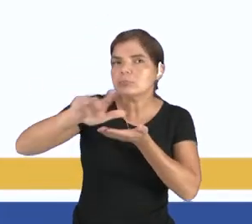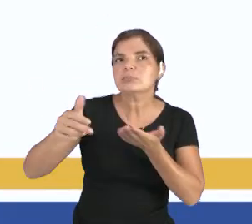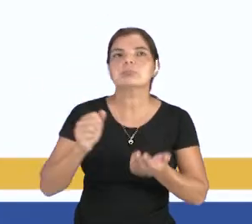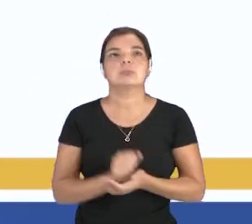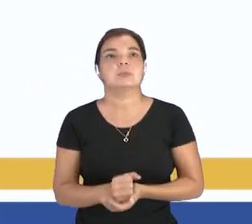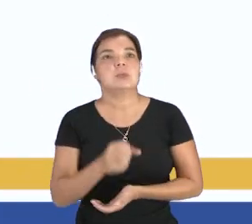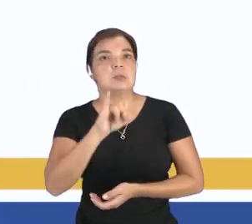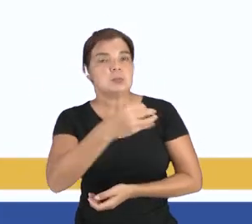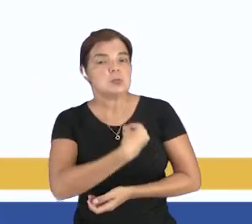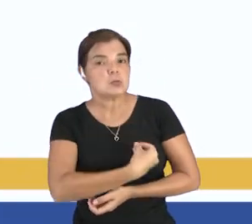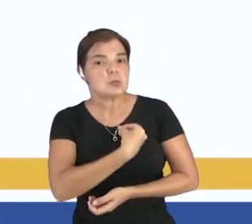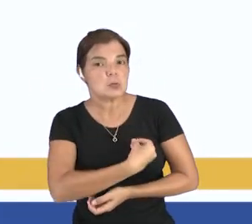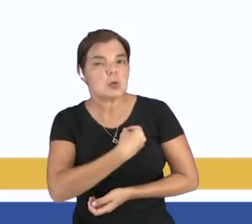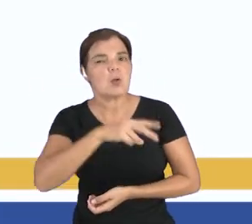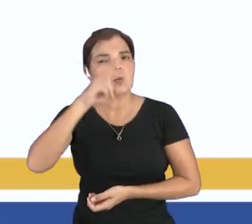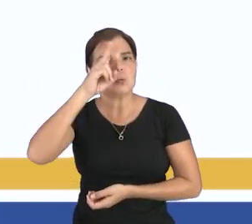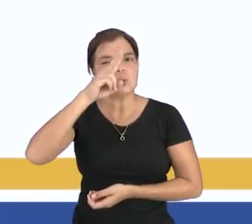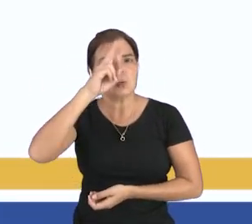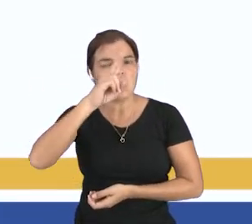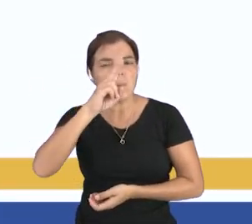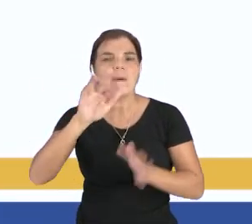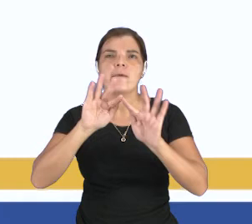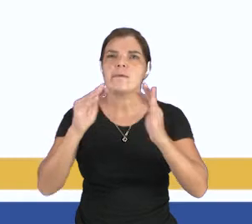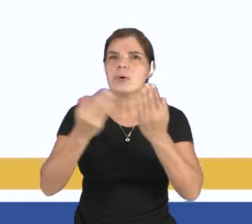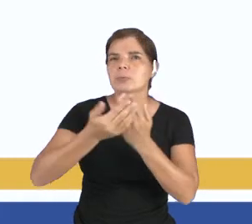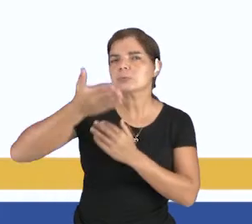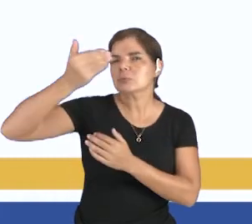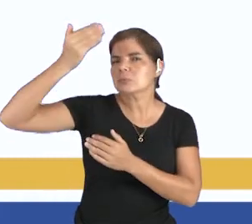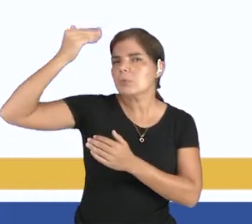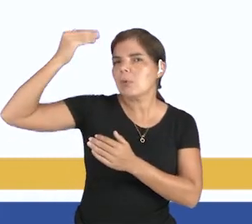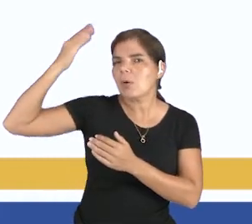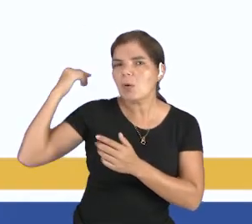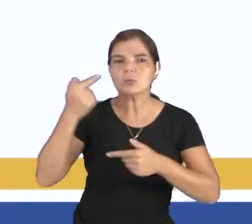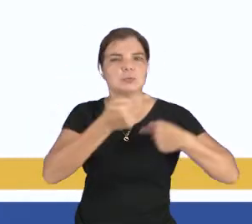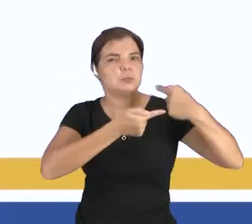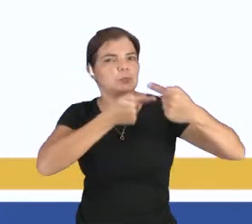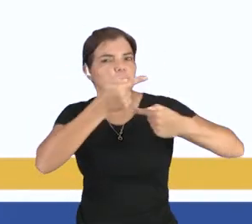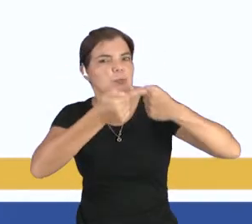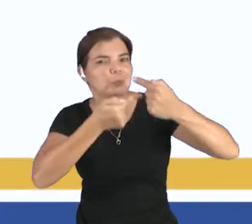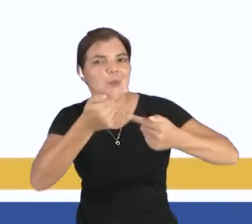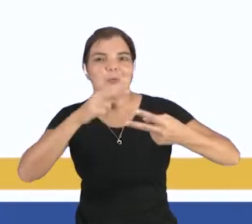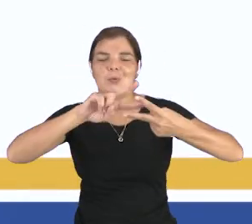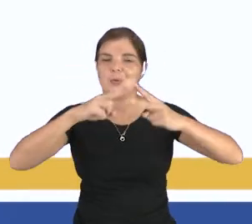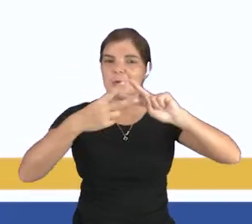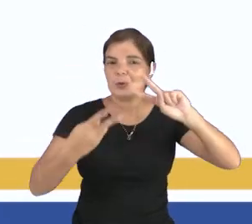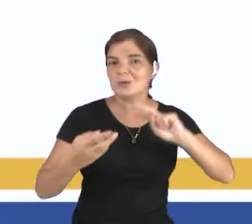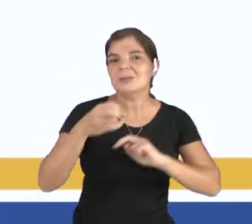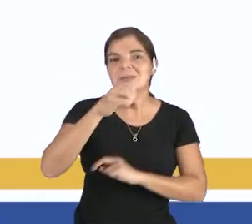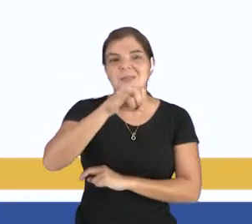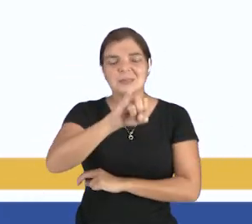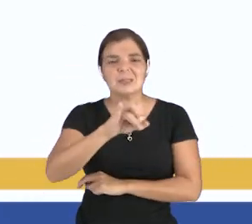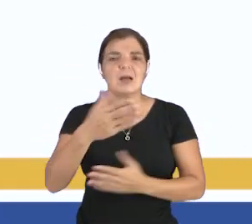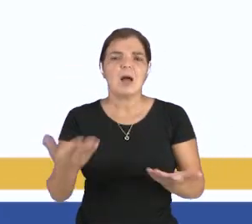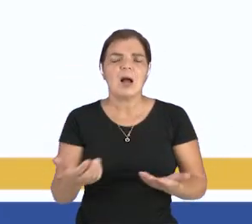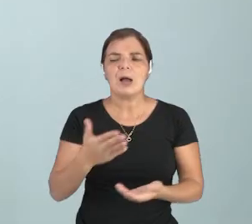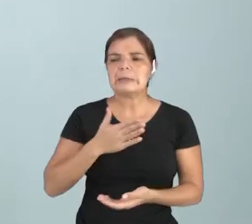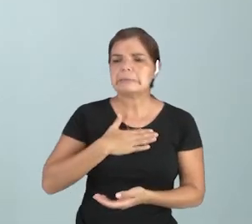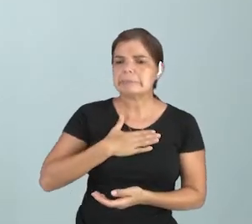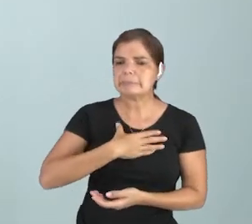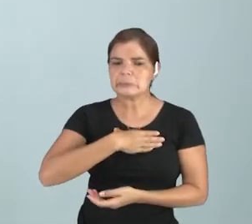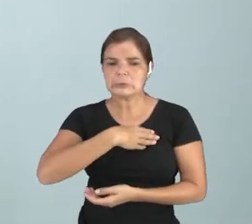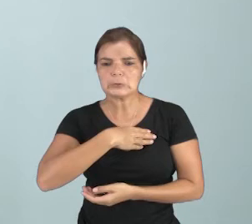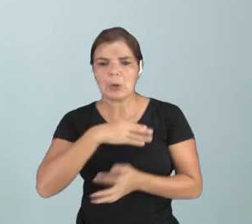Se existe histórico familiar de doenças genéticas hereditárias, tá? Se a família, a minha